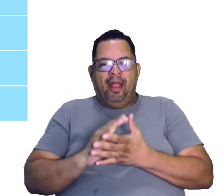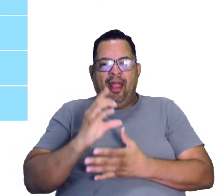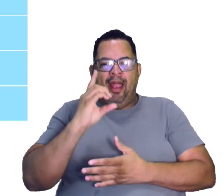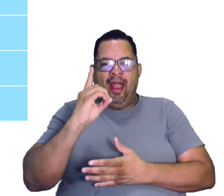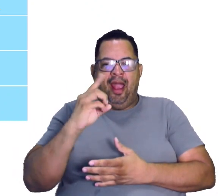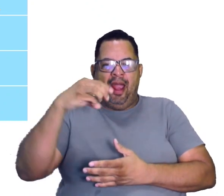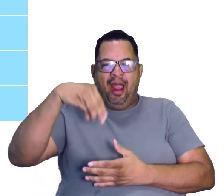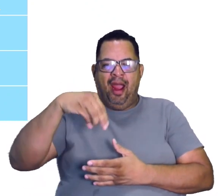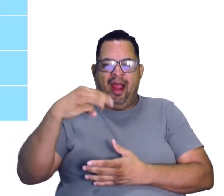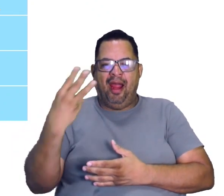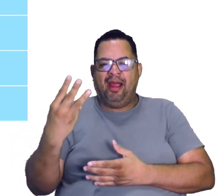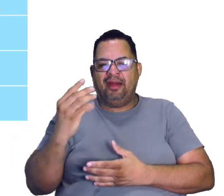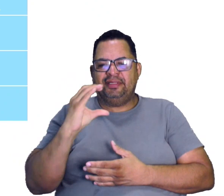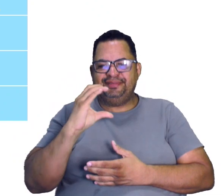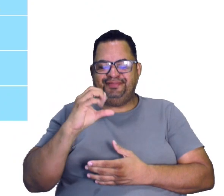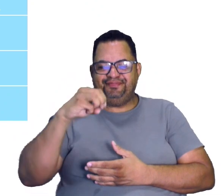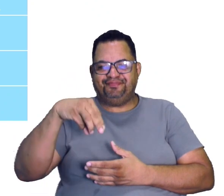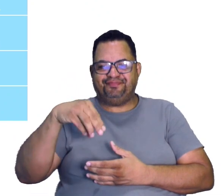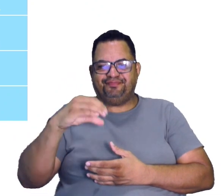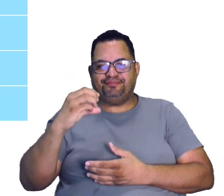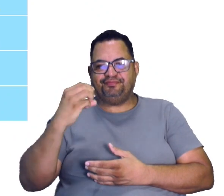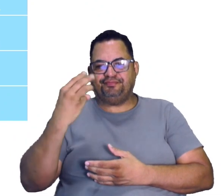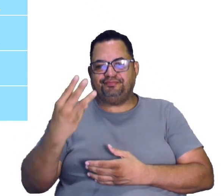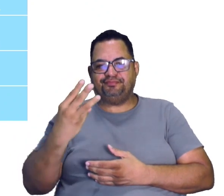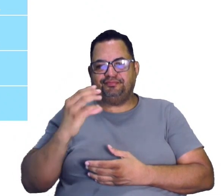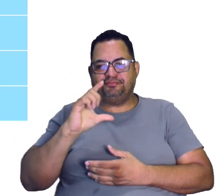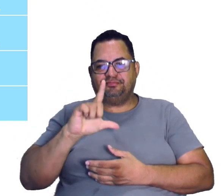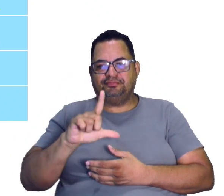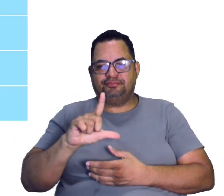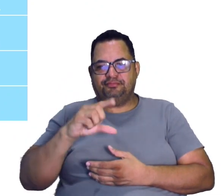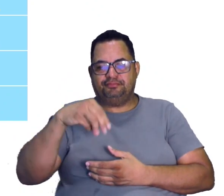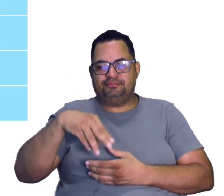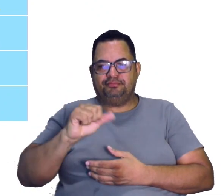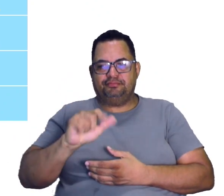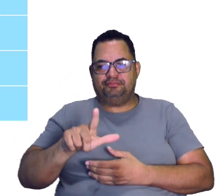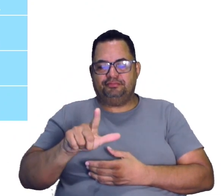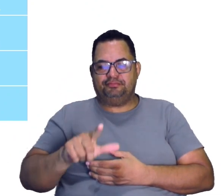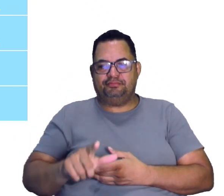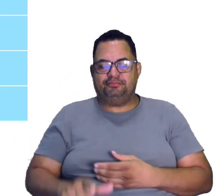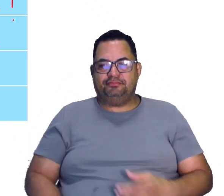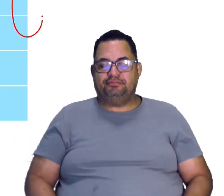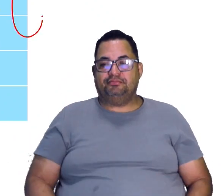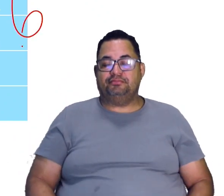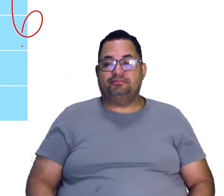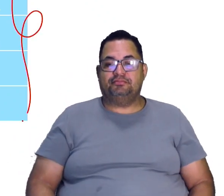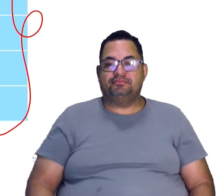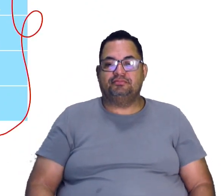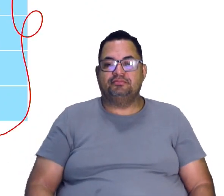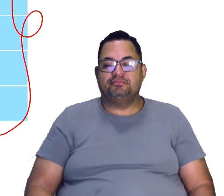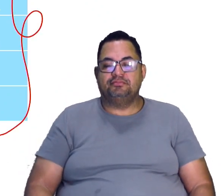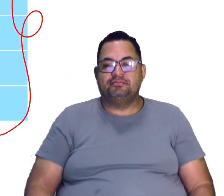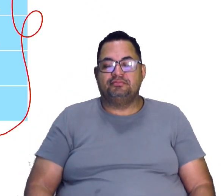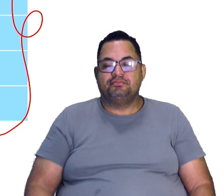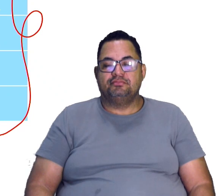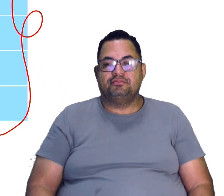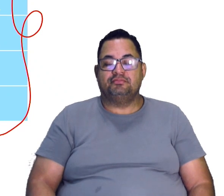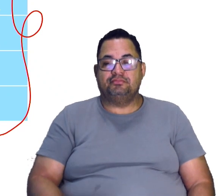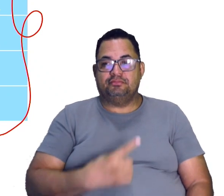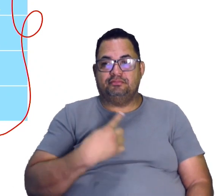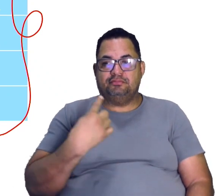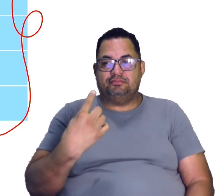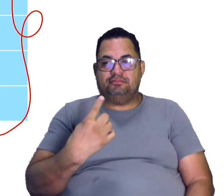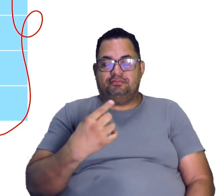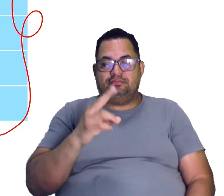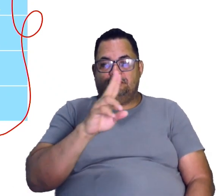cúbico, centímetro cúbico, litro e ml. Gente, nós vamos usar muito